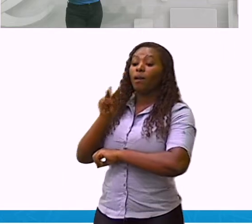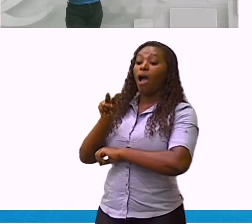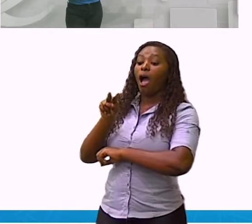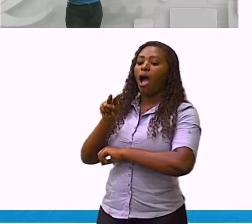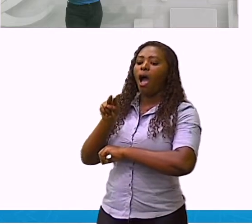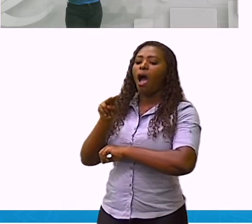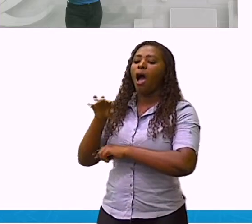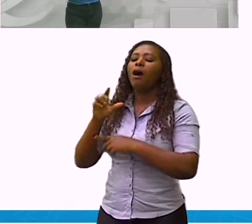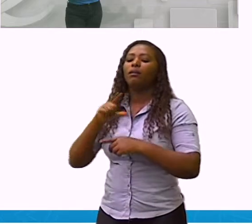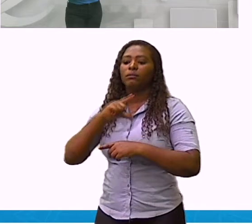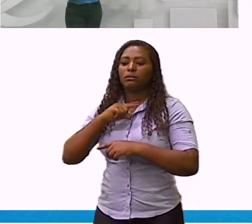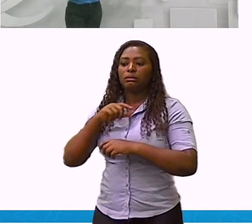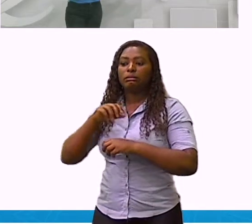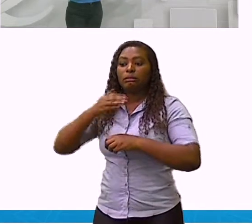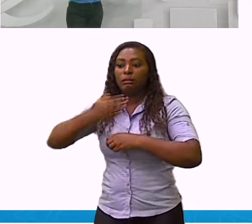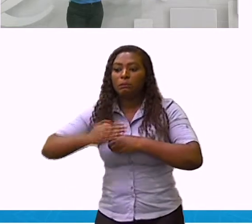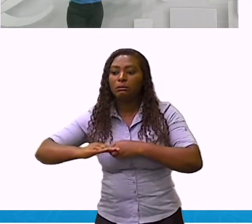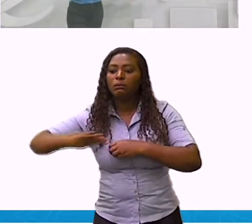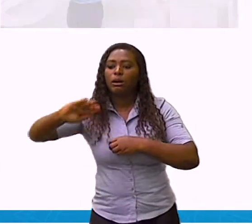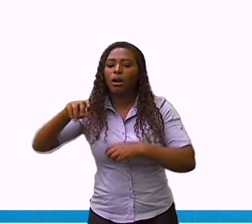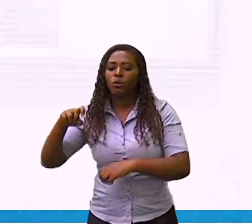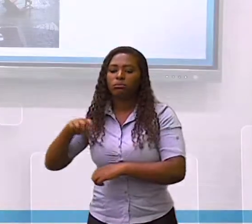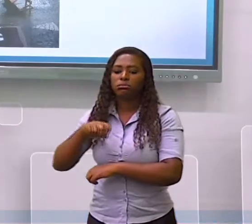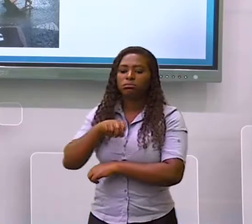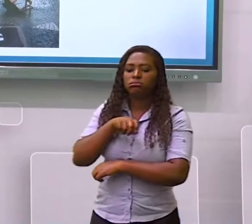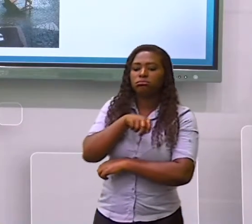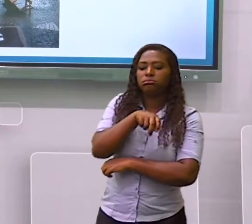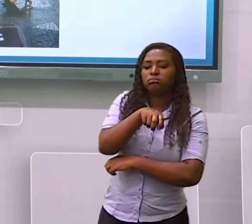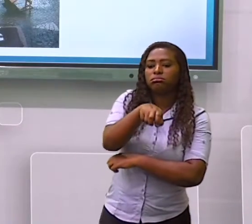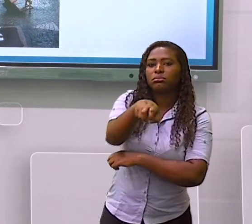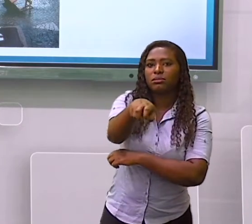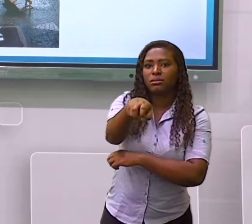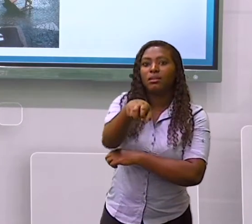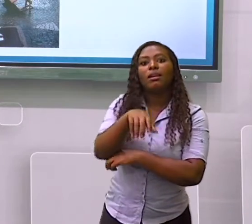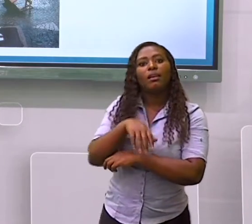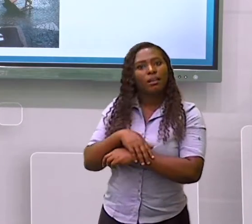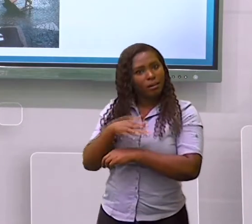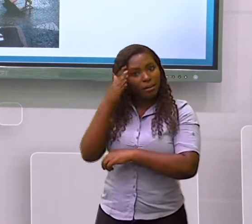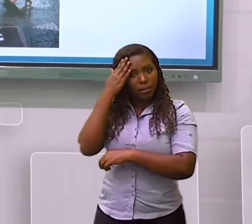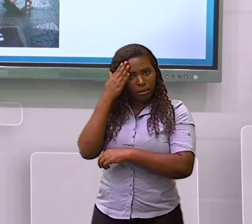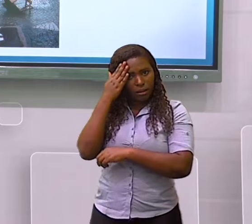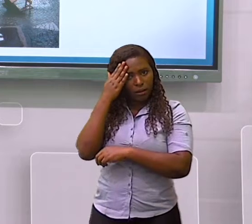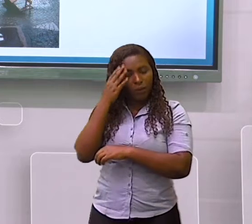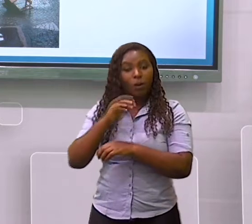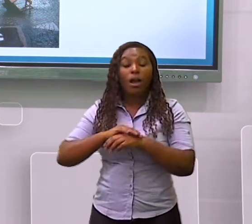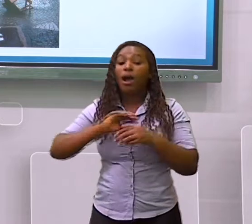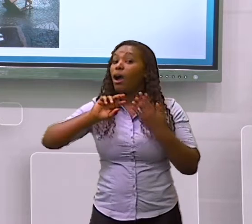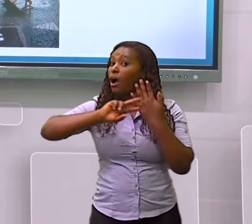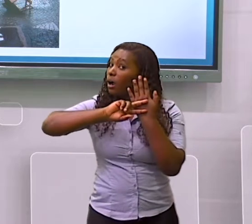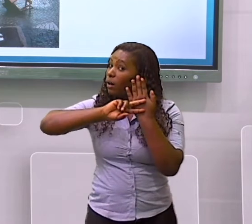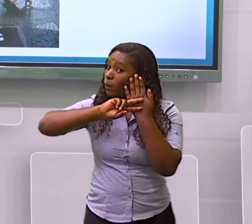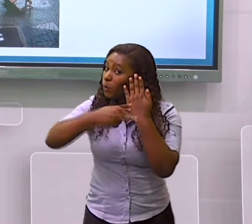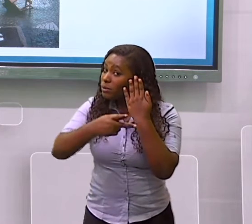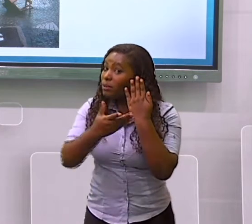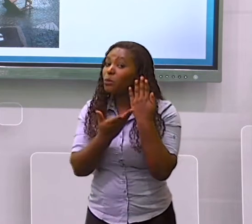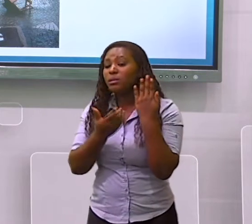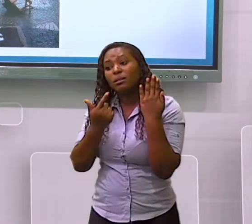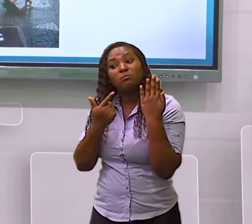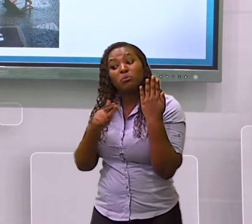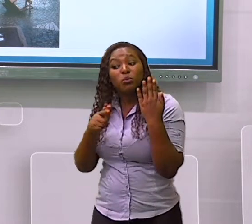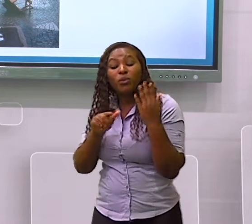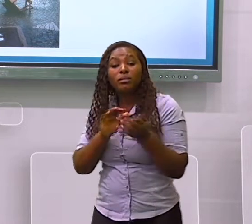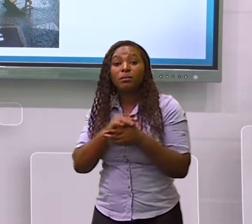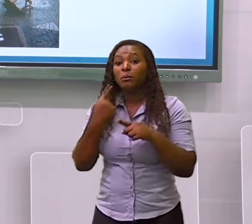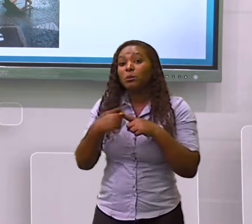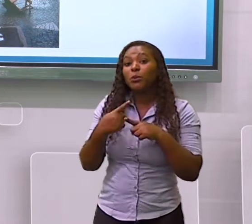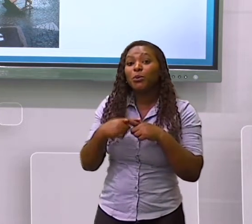fosse diminuído. Então, há ali um perigo, mas as consequências, né, o risco, ele